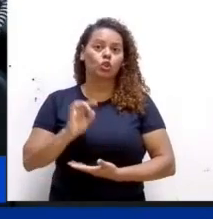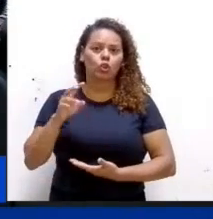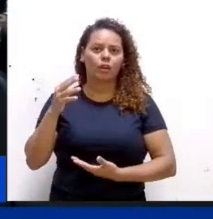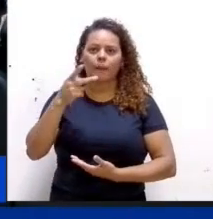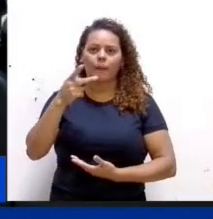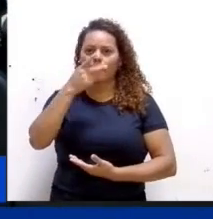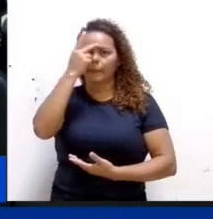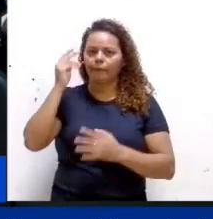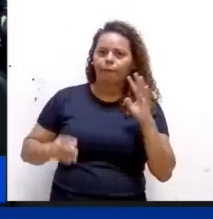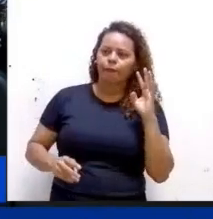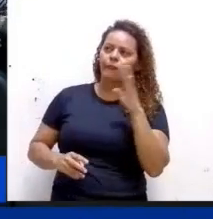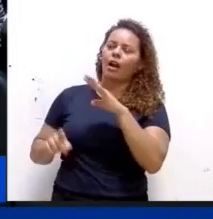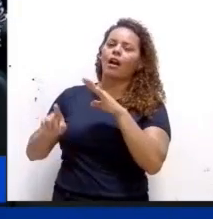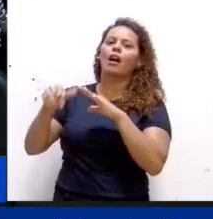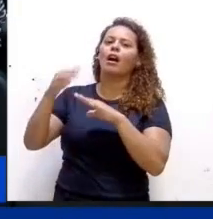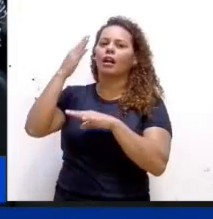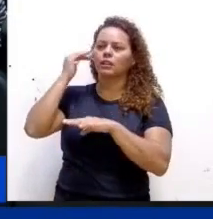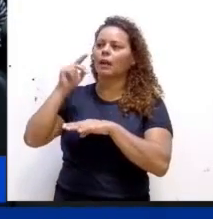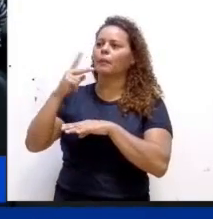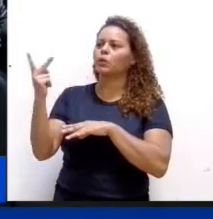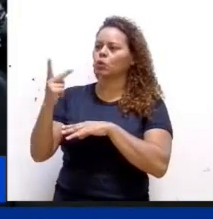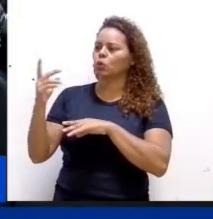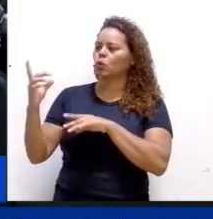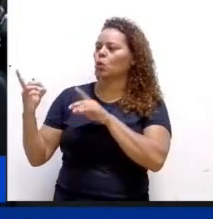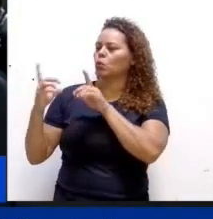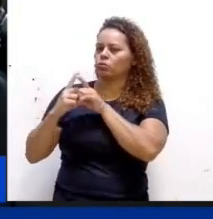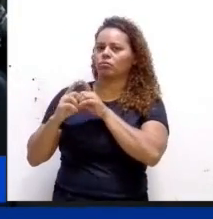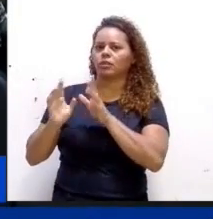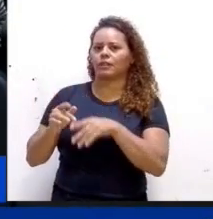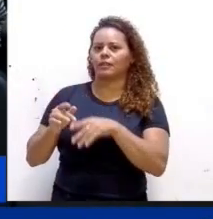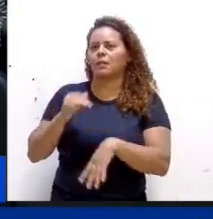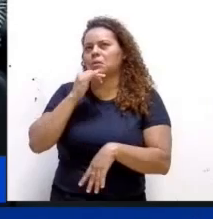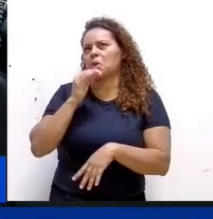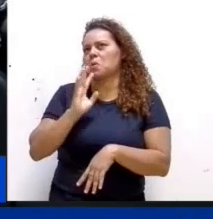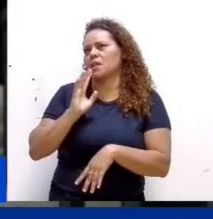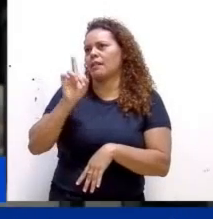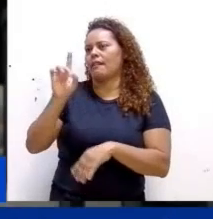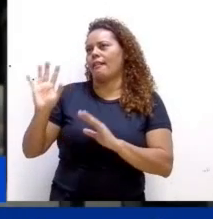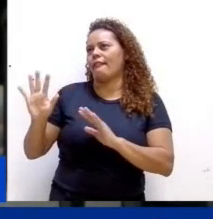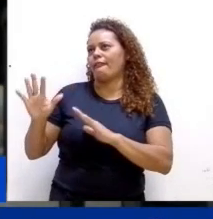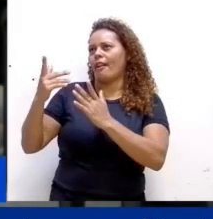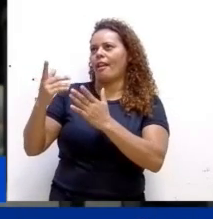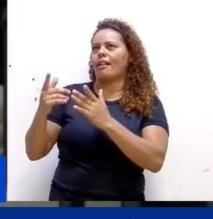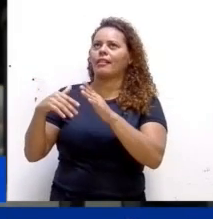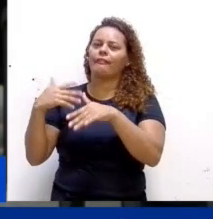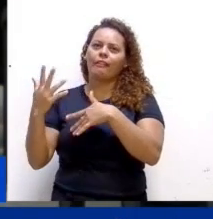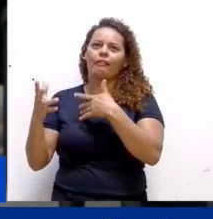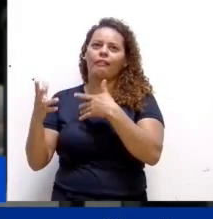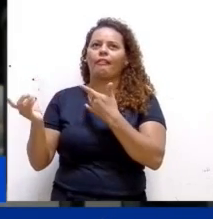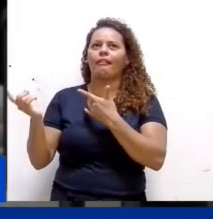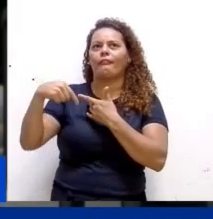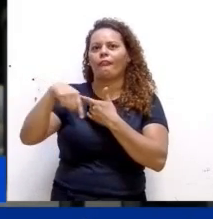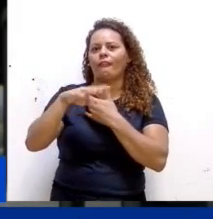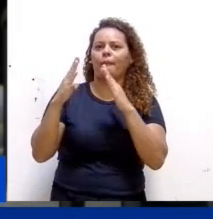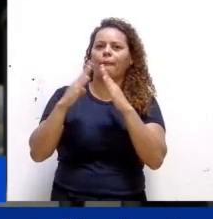Sabe aquela história de que eu conheci fulano numa balada, numa festa e tal, aí eu fui para casa dele, fui ficando.